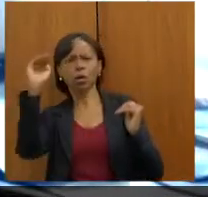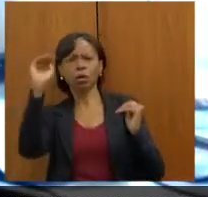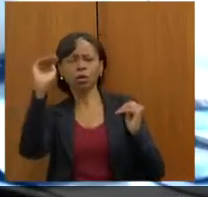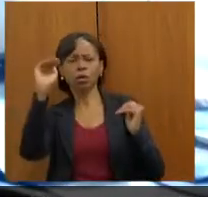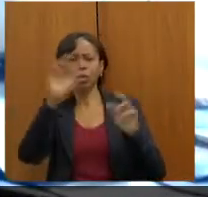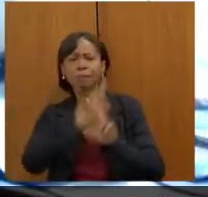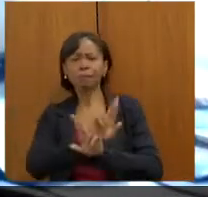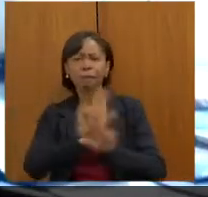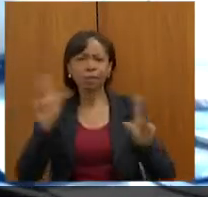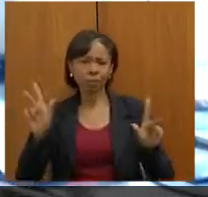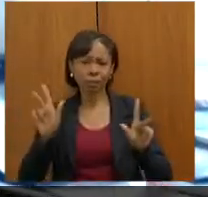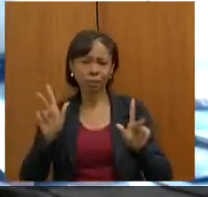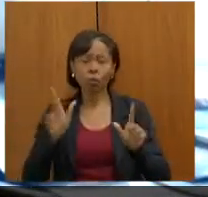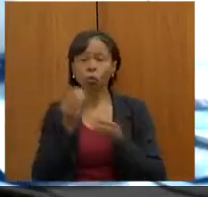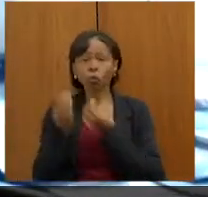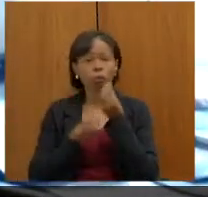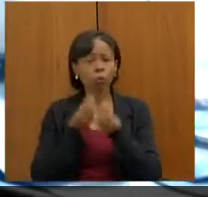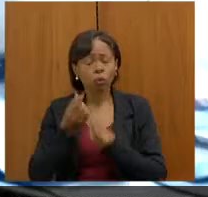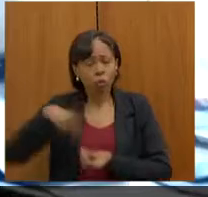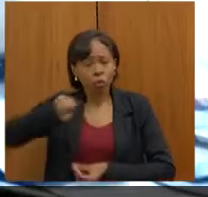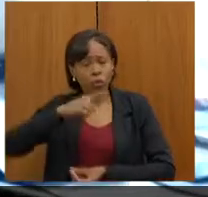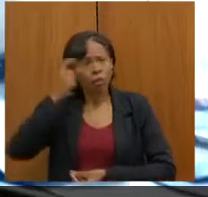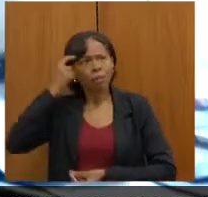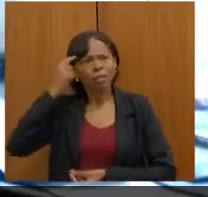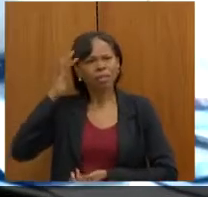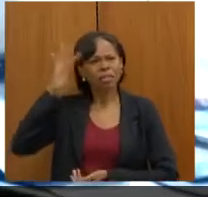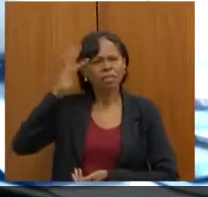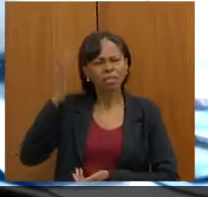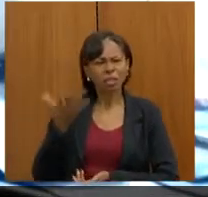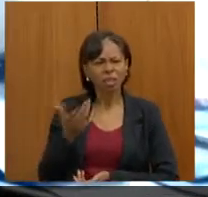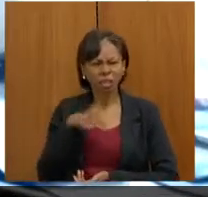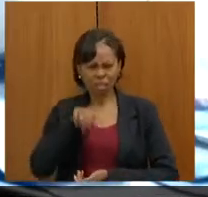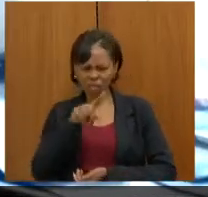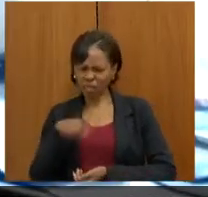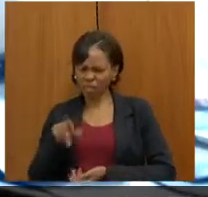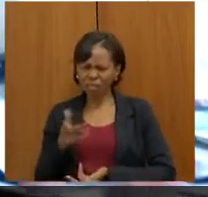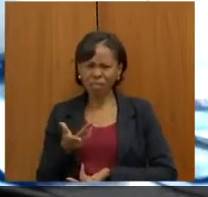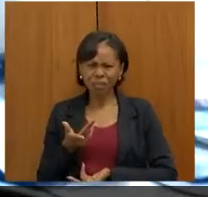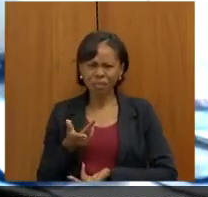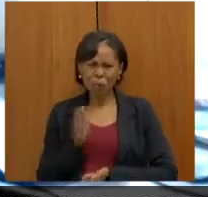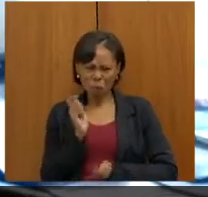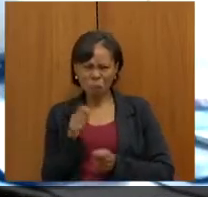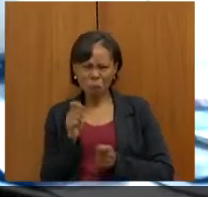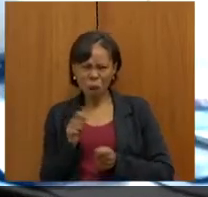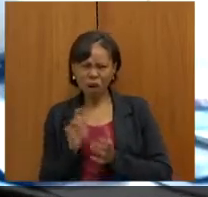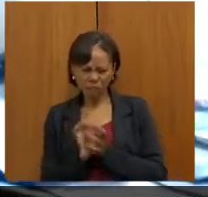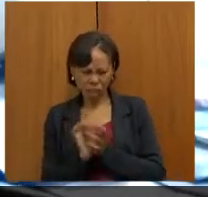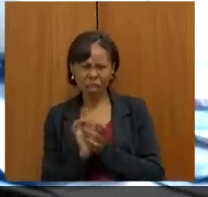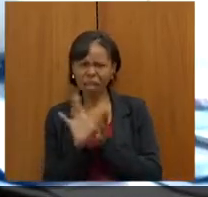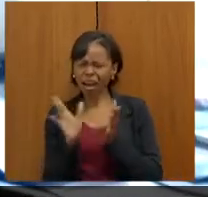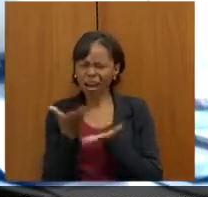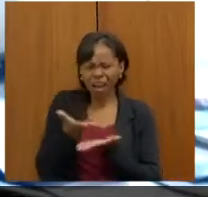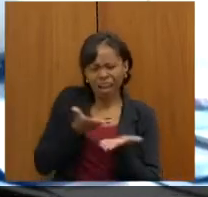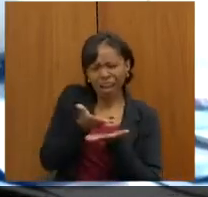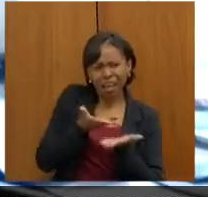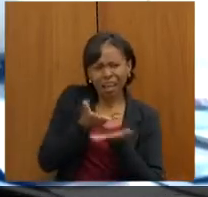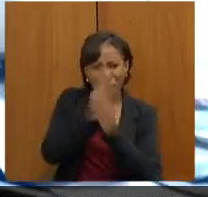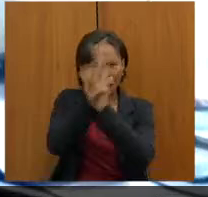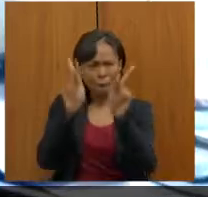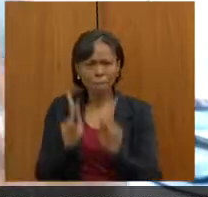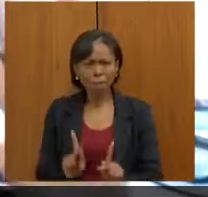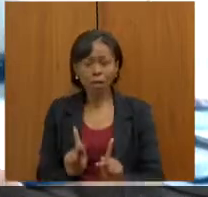diferente imaginando essas pessoas têm autonomia para negociar um conflito